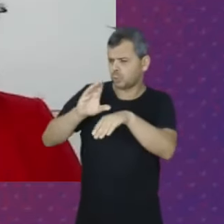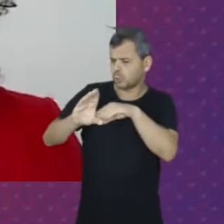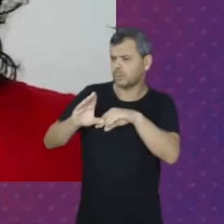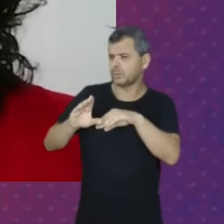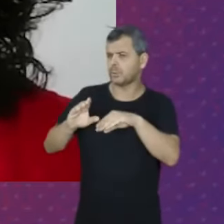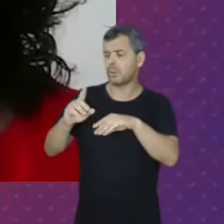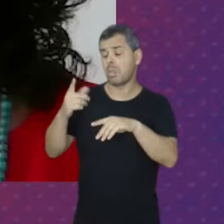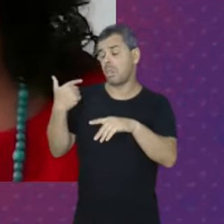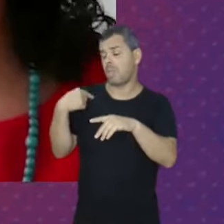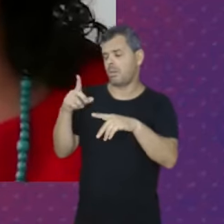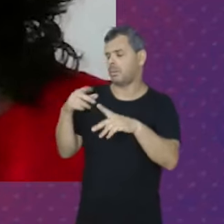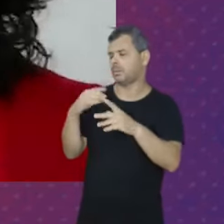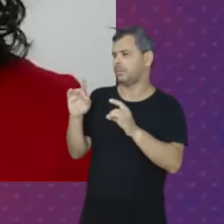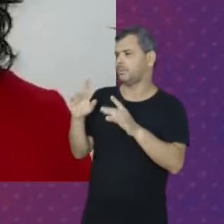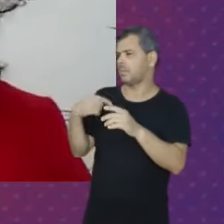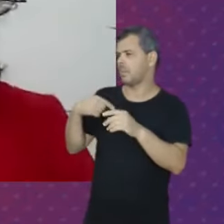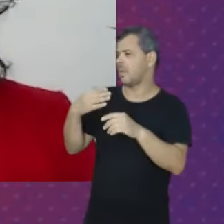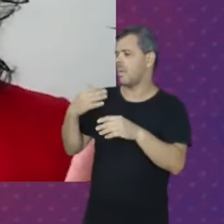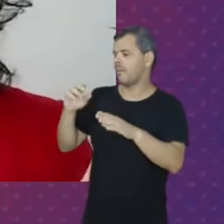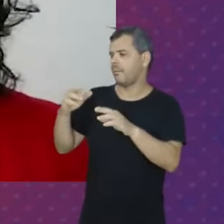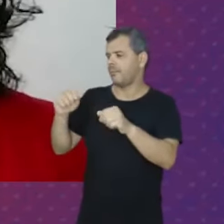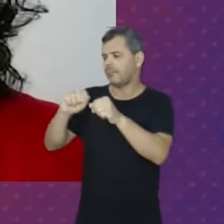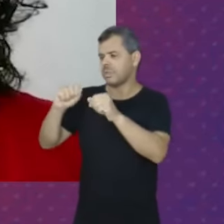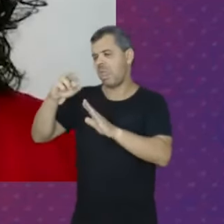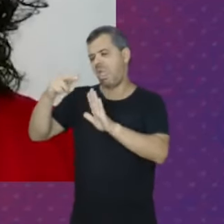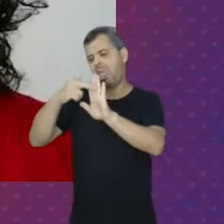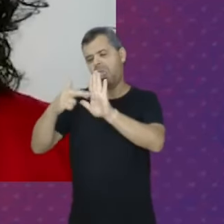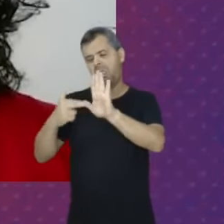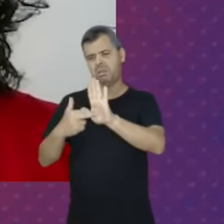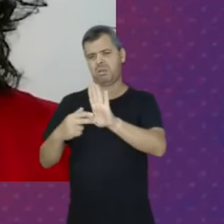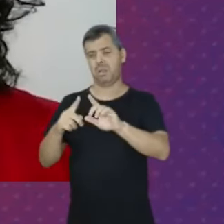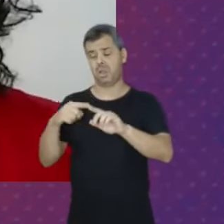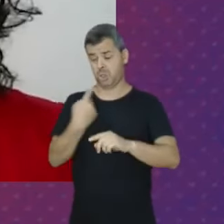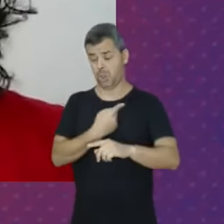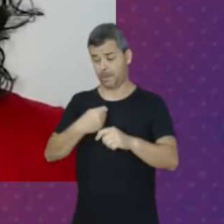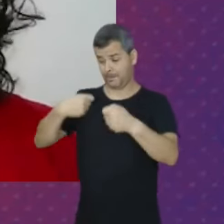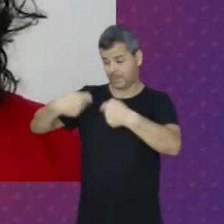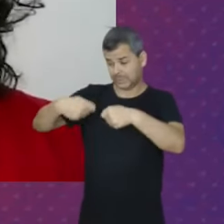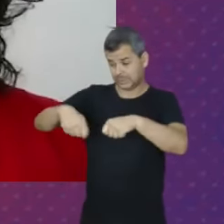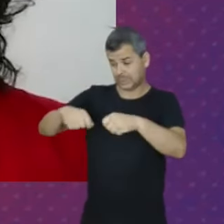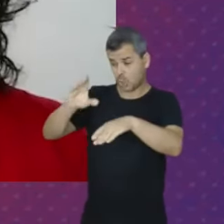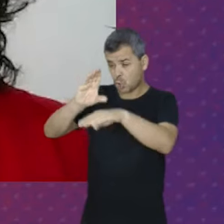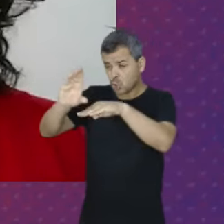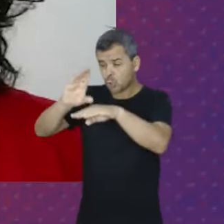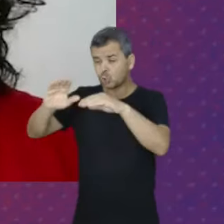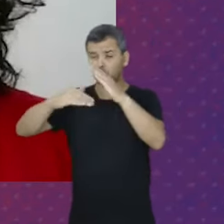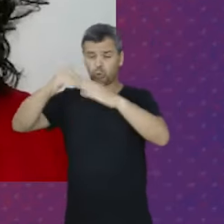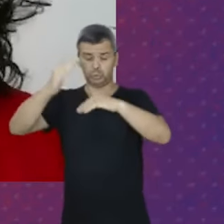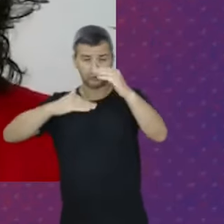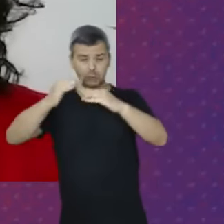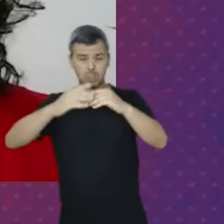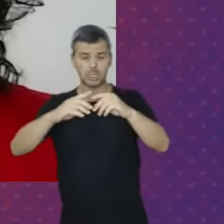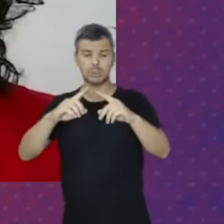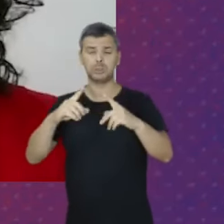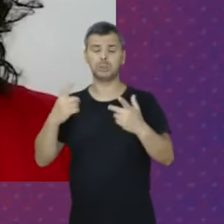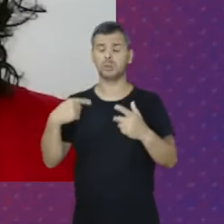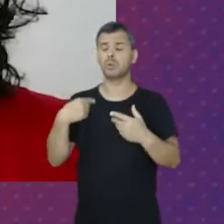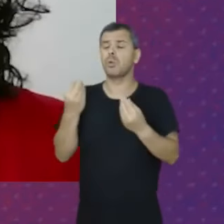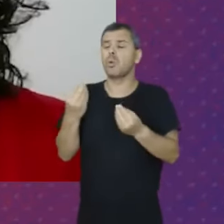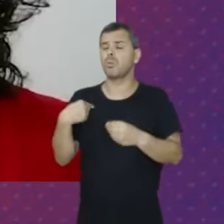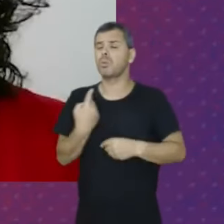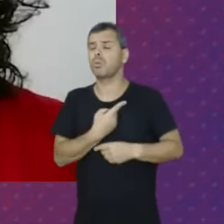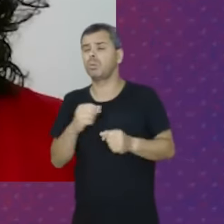porque não basta a gente estabelecer um fluxo, a gente precisa capacitar as pessoas, porque